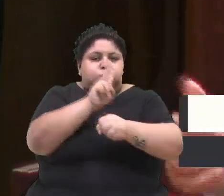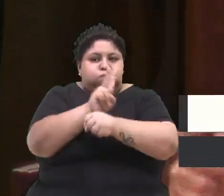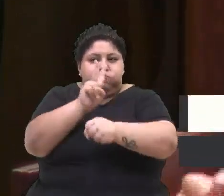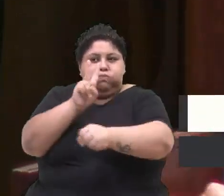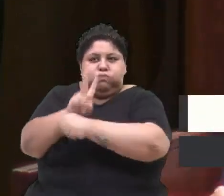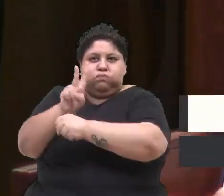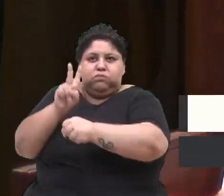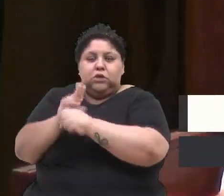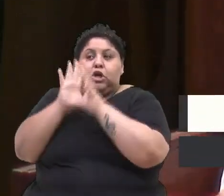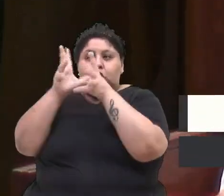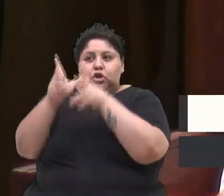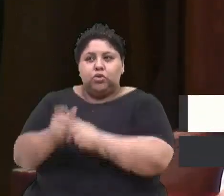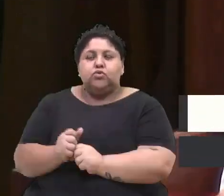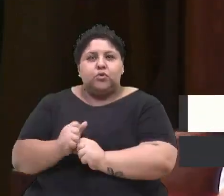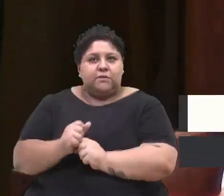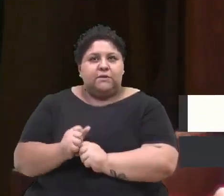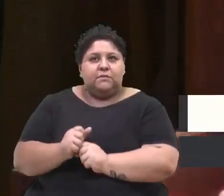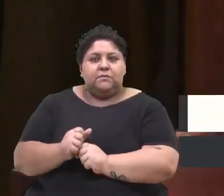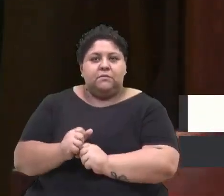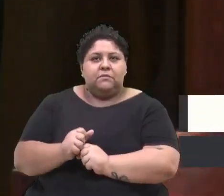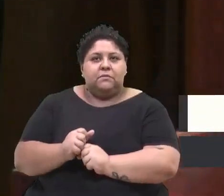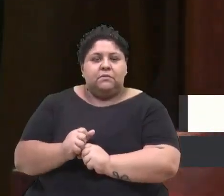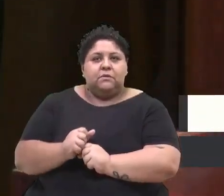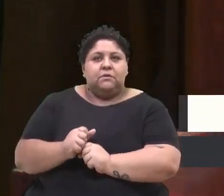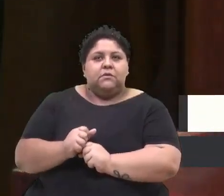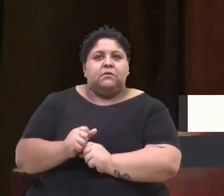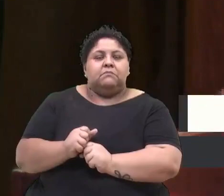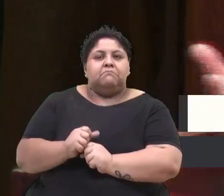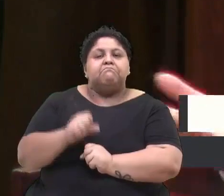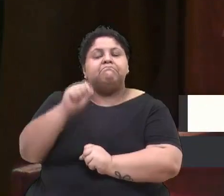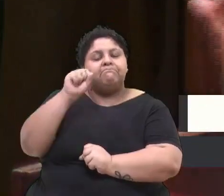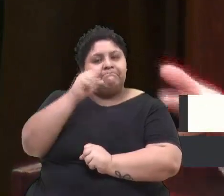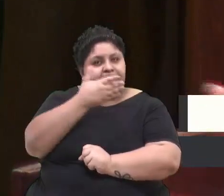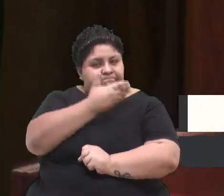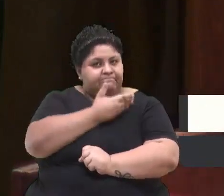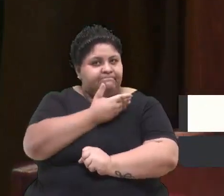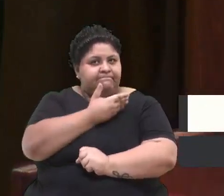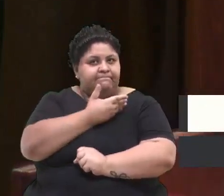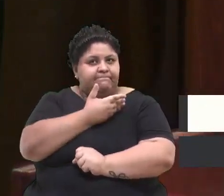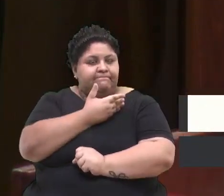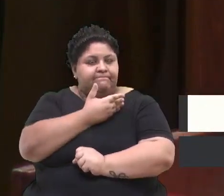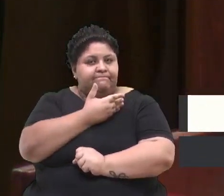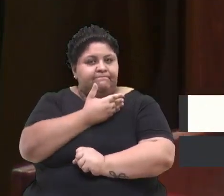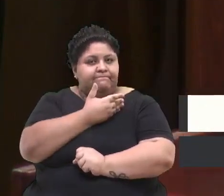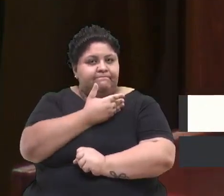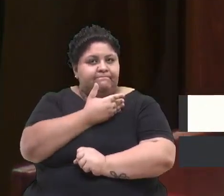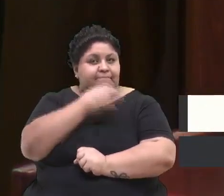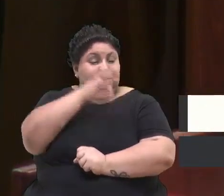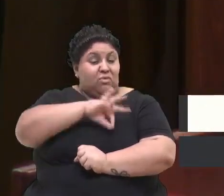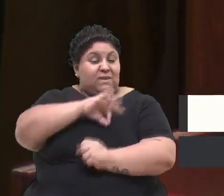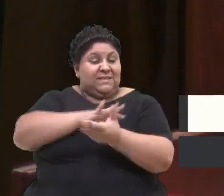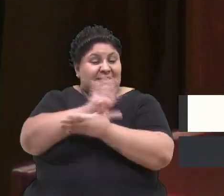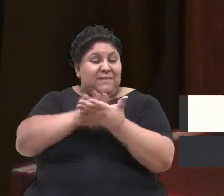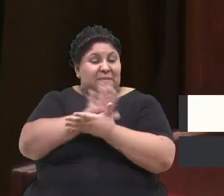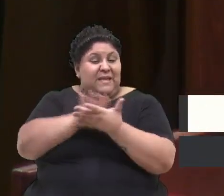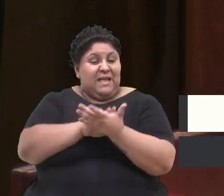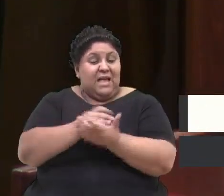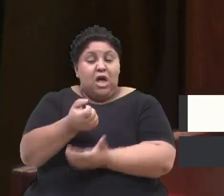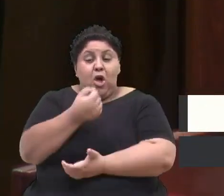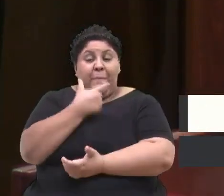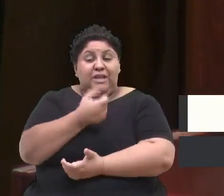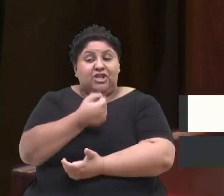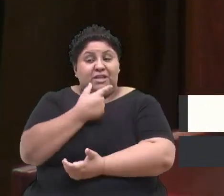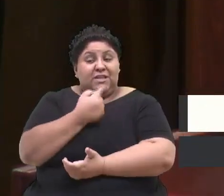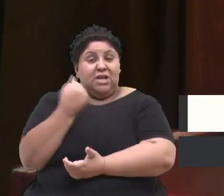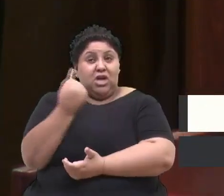integral. A Gabi, exatamente, né, é isso, ela não recebe. A única medicação, vejam, a única medicação